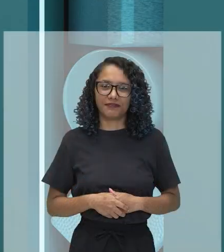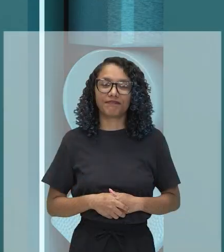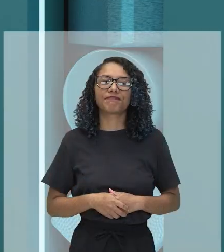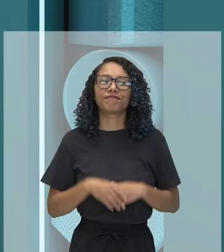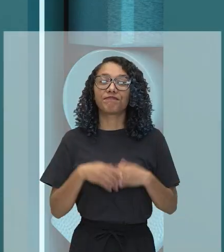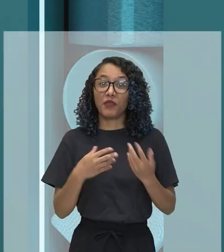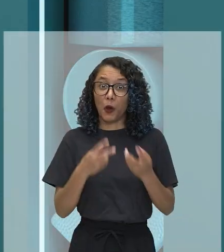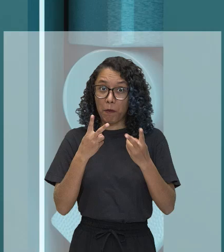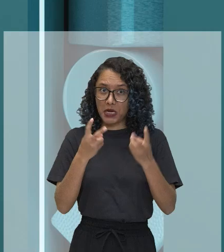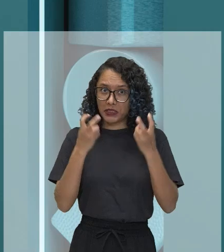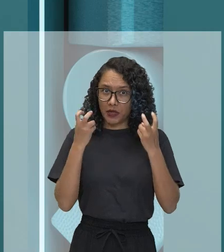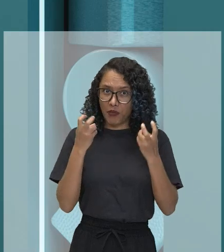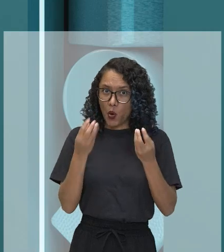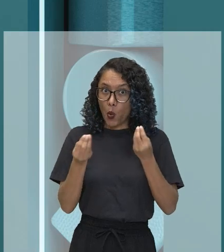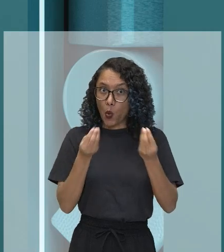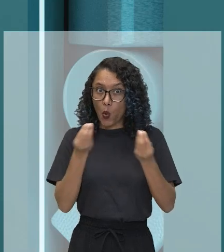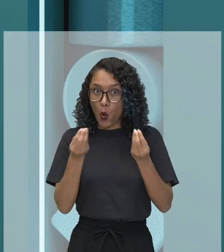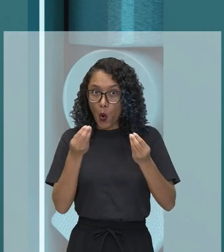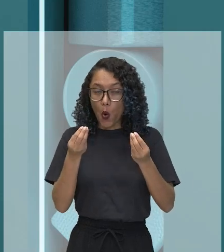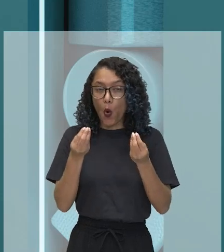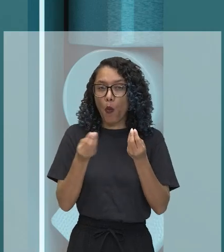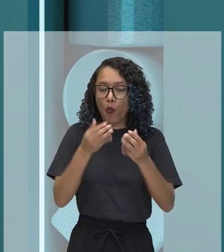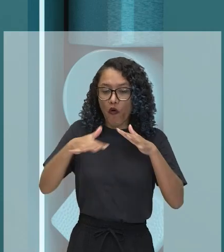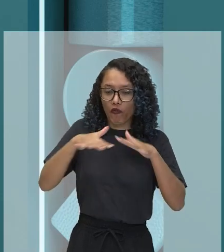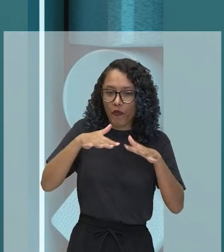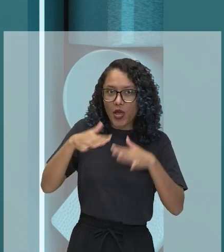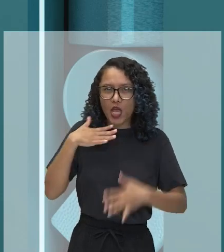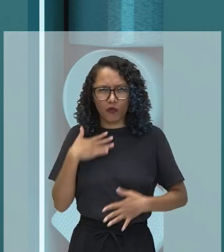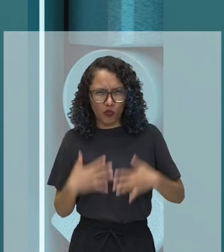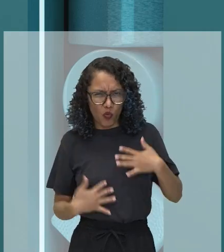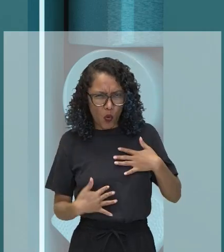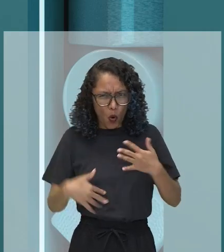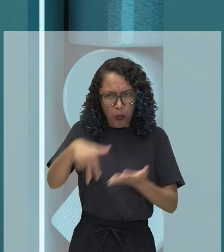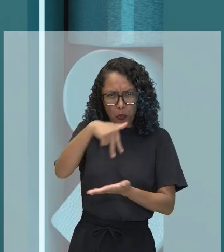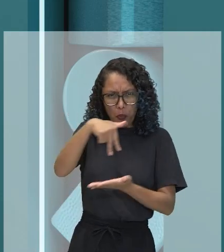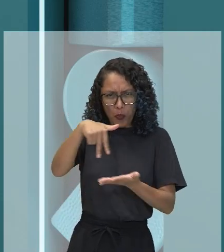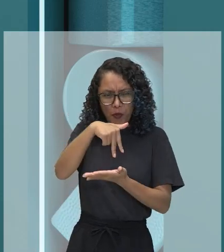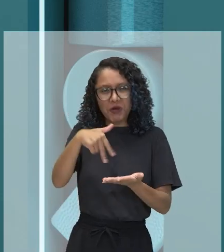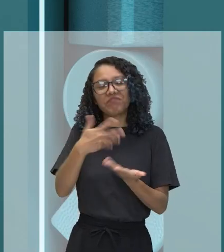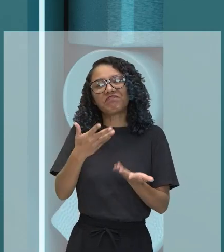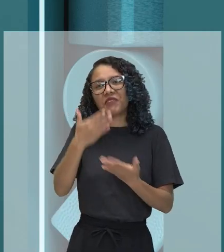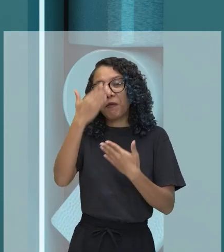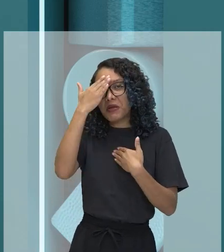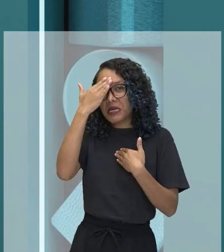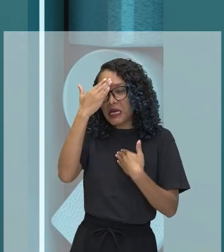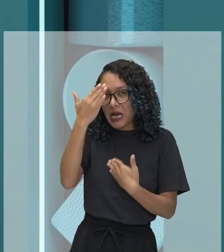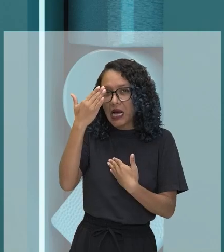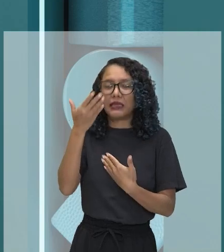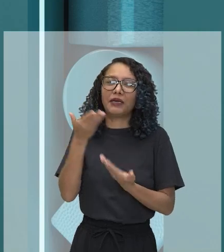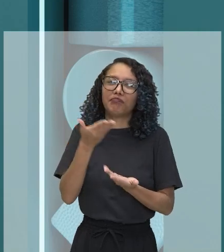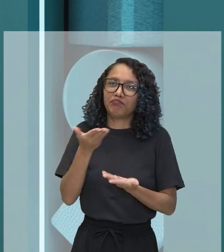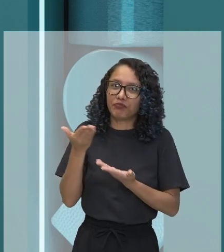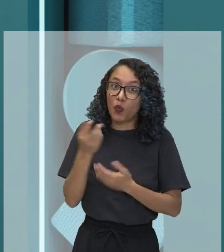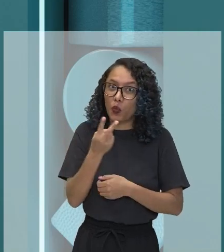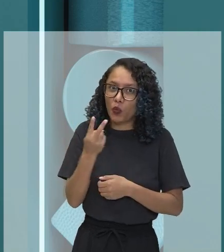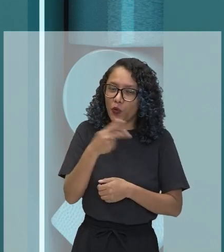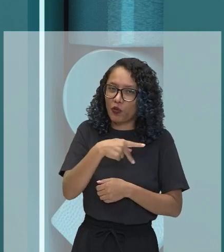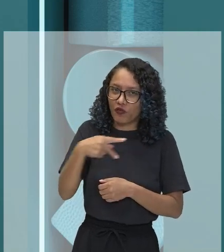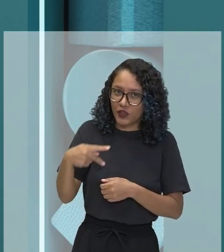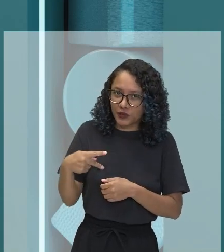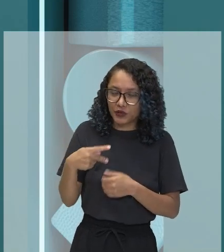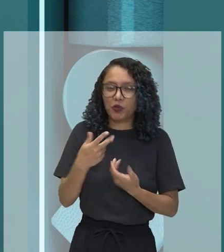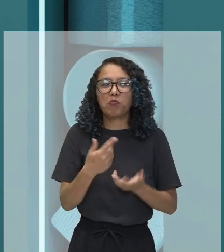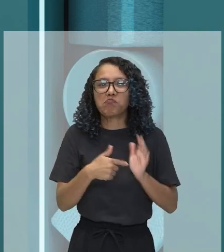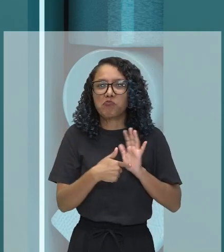Perceberam aí o gingado da dança? Então, quero agradecer a participação dos dois professores aqui do Centro de Mídia que